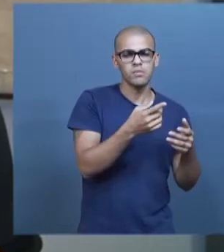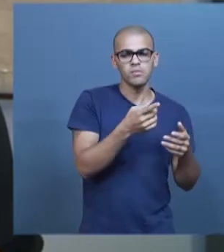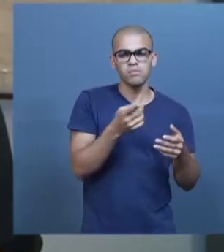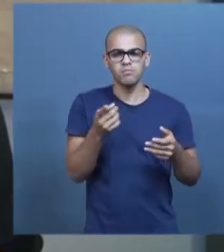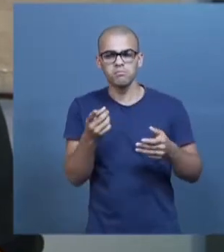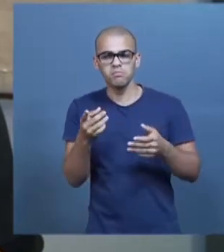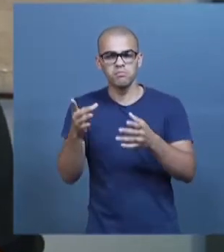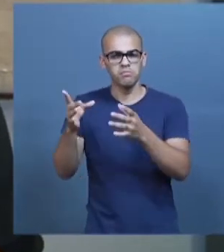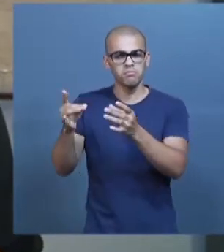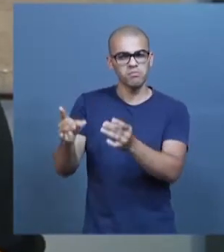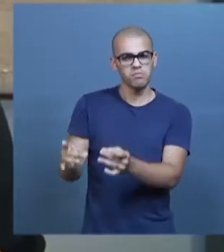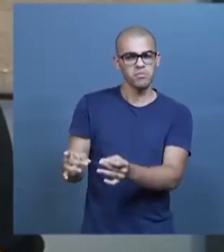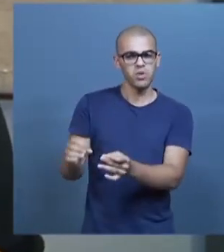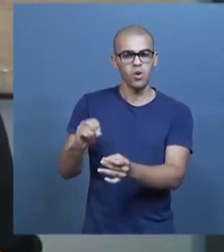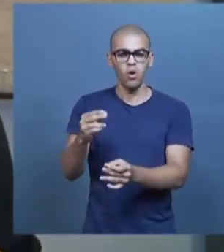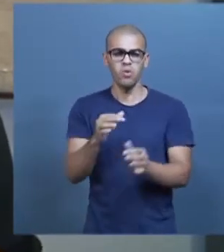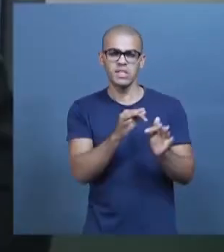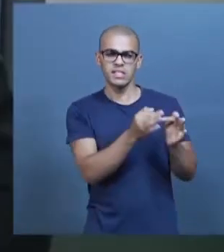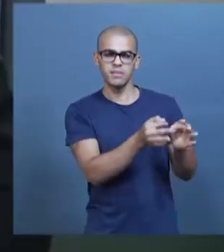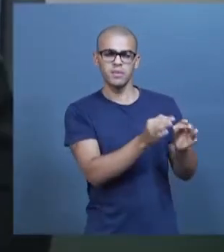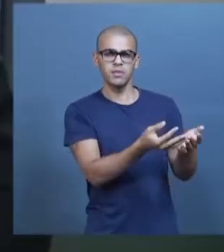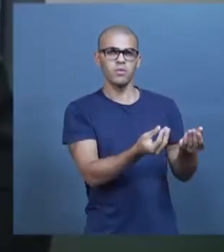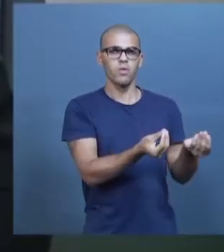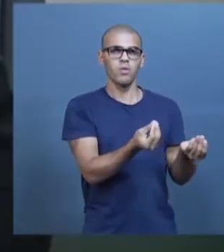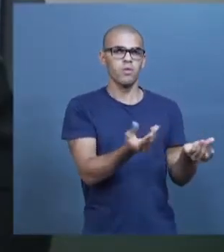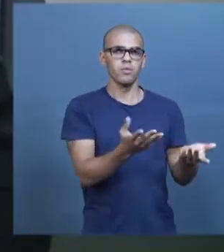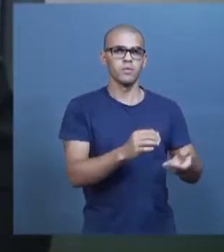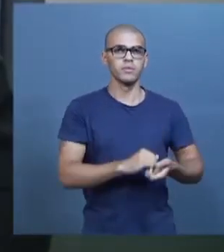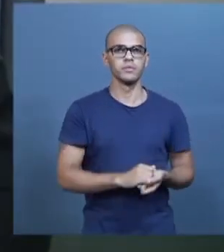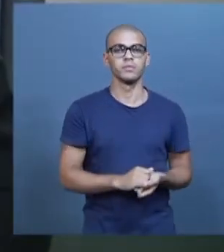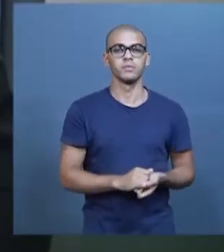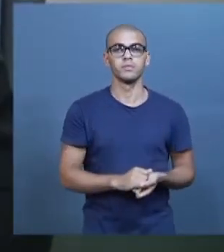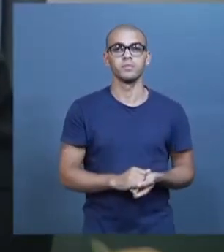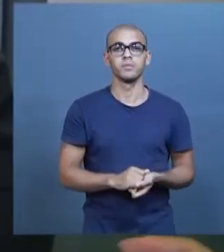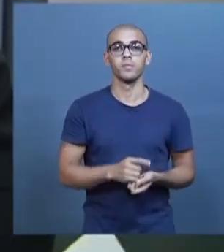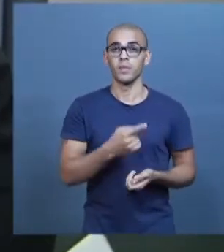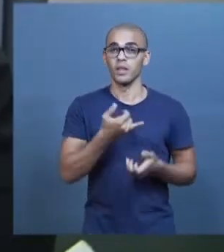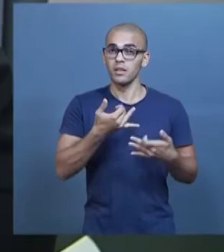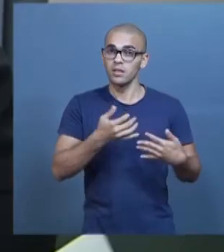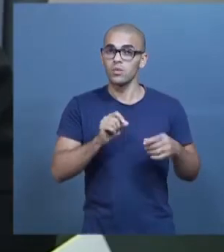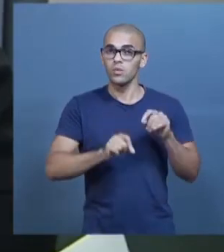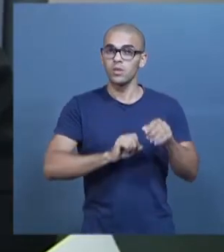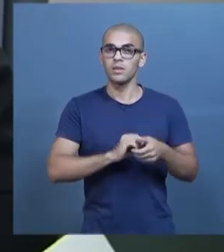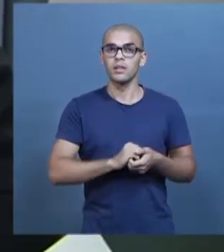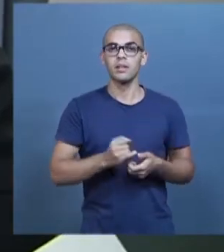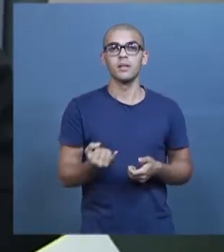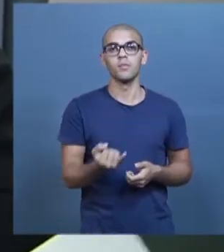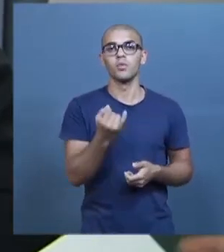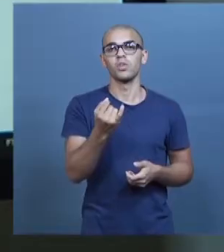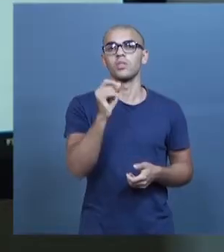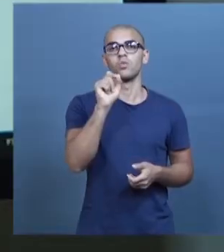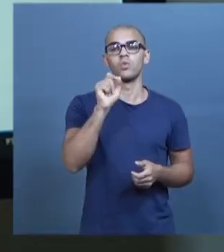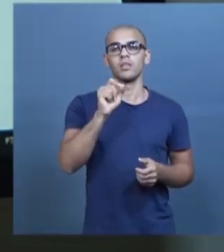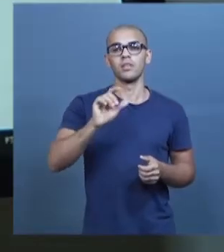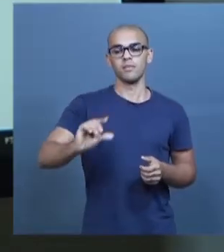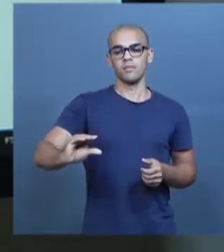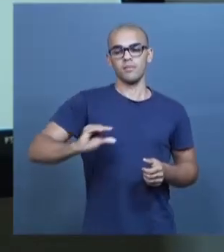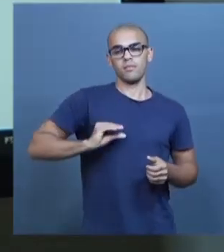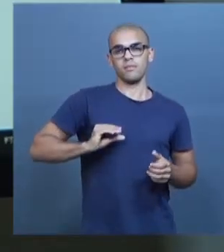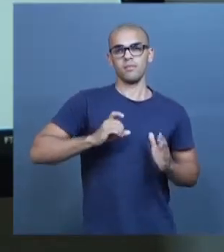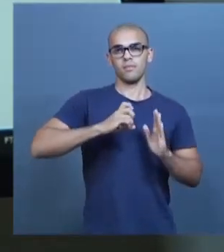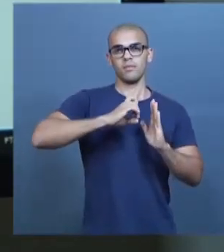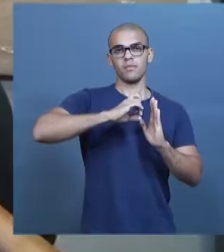deduções ou se optar pelo método simplificado. O contador também ressalta a importância da restituição do imposto de renda e quem pode